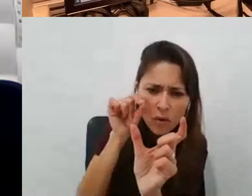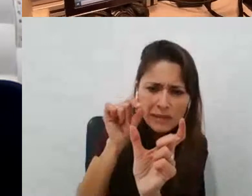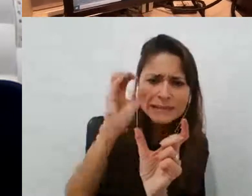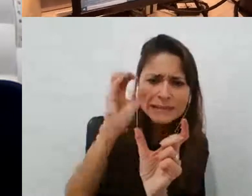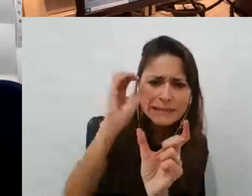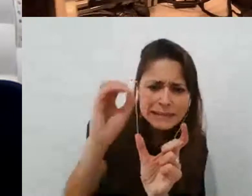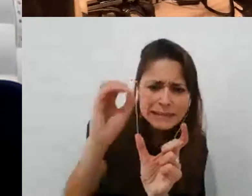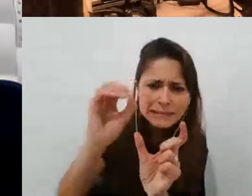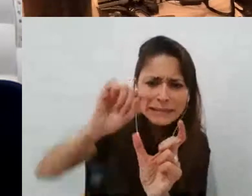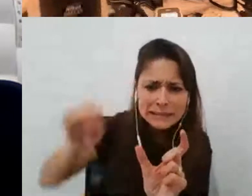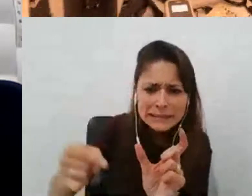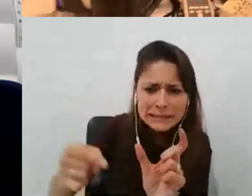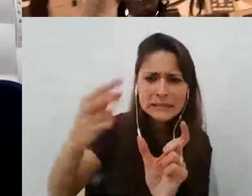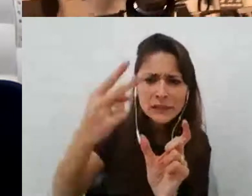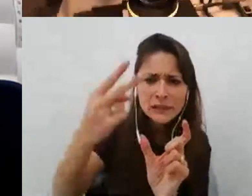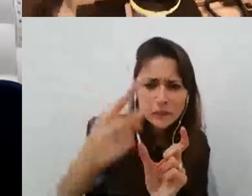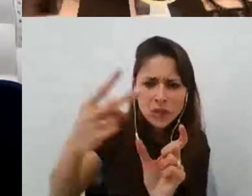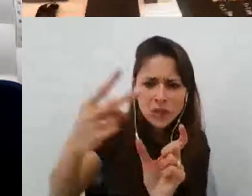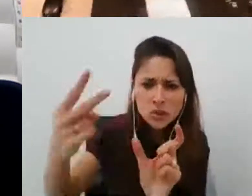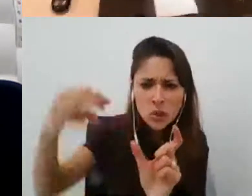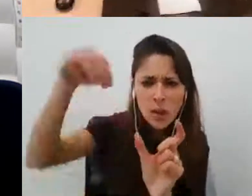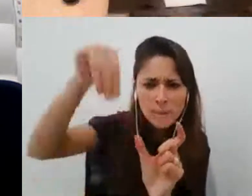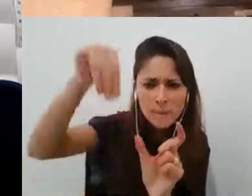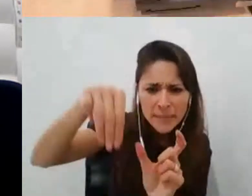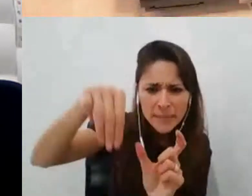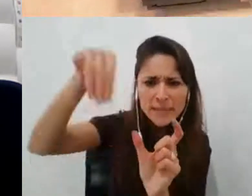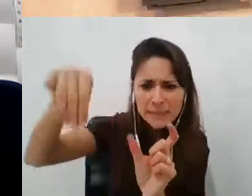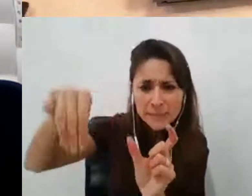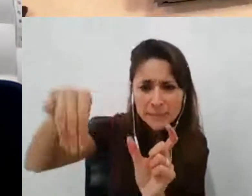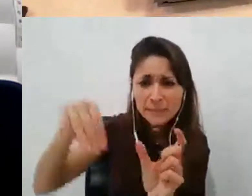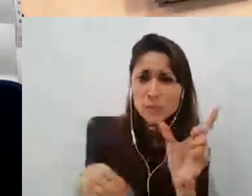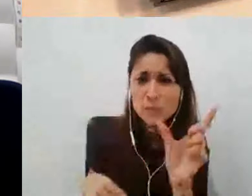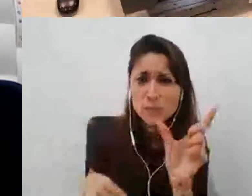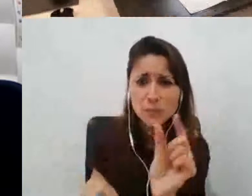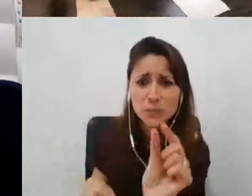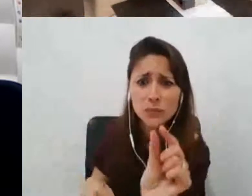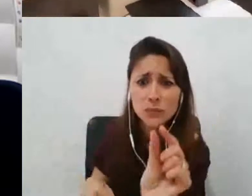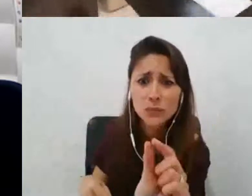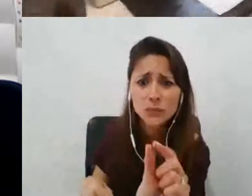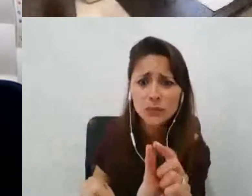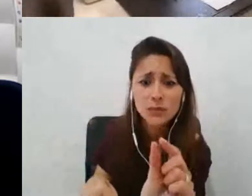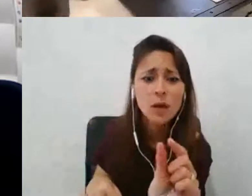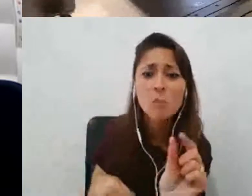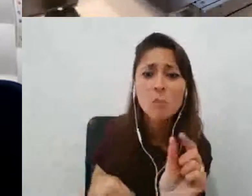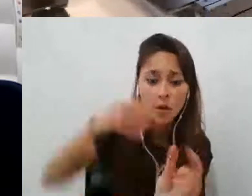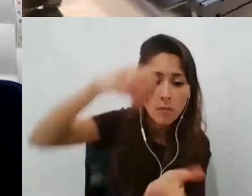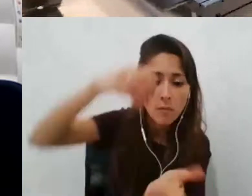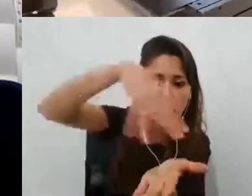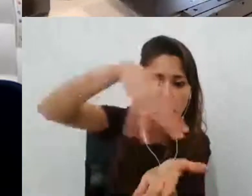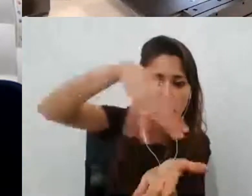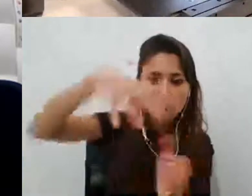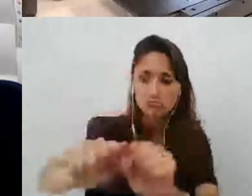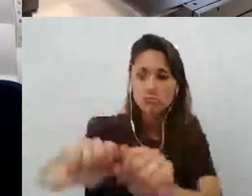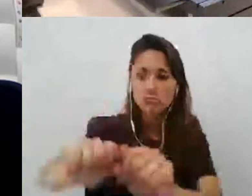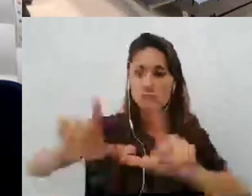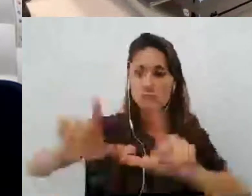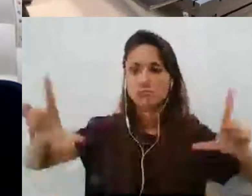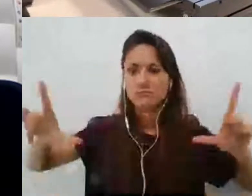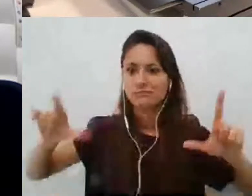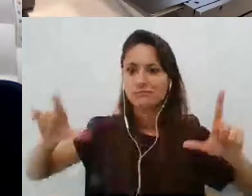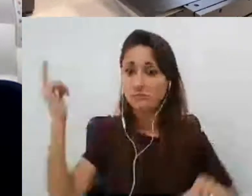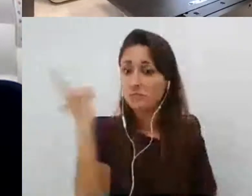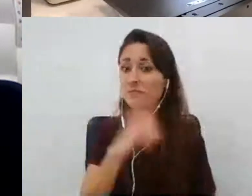0,22 milímetros, e a gente colocou a indústria 4.0, a automação e todo o conceito de ferramentas